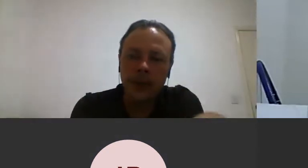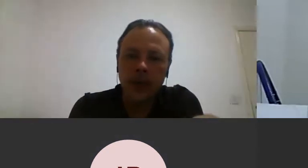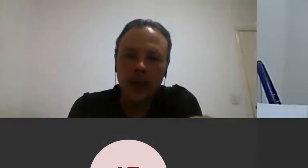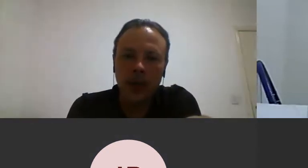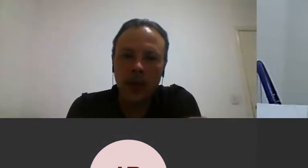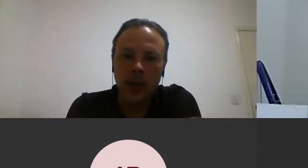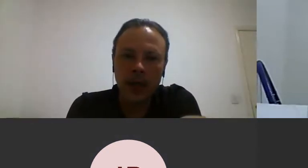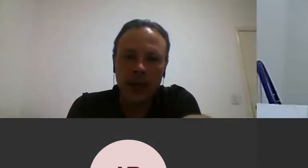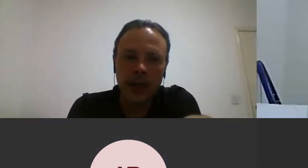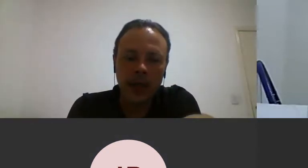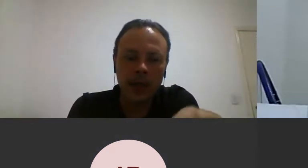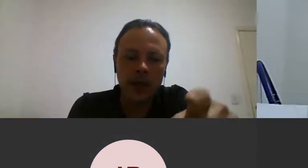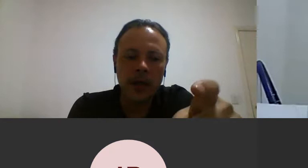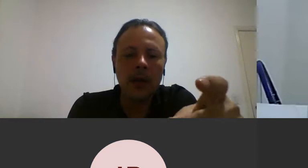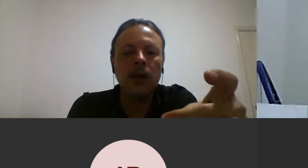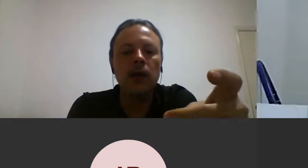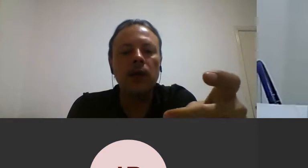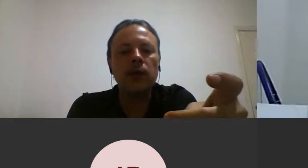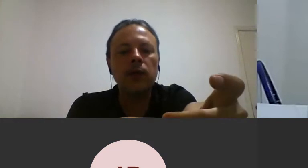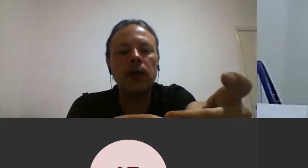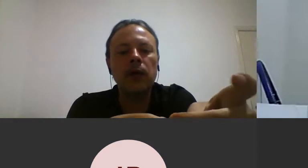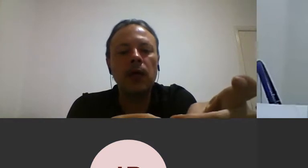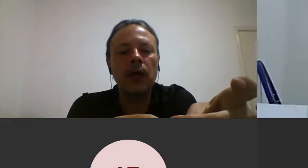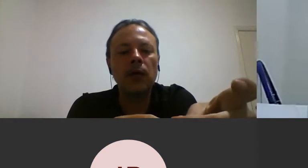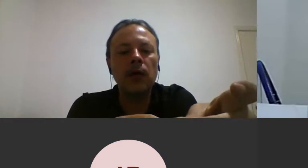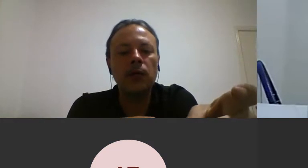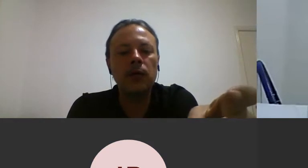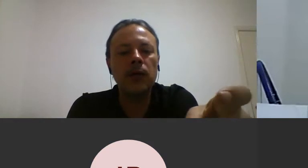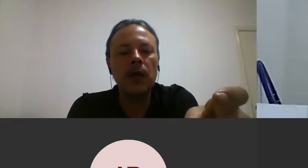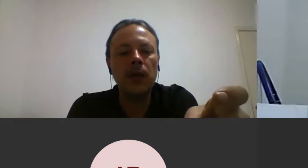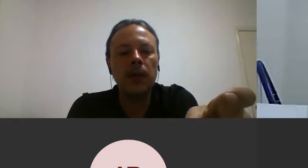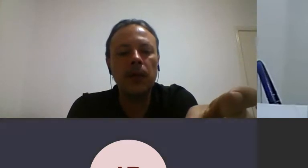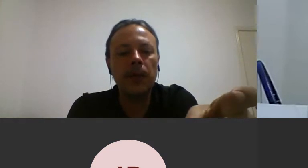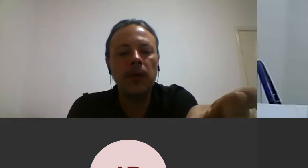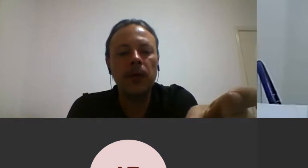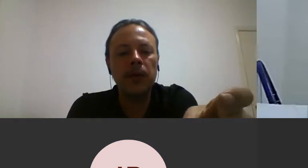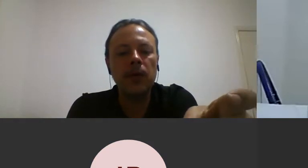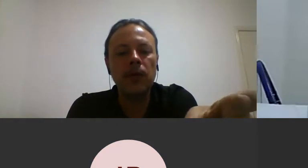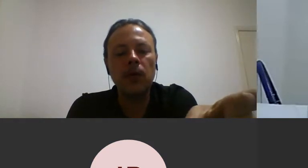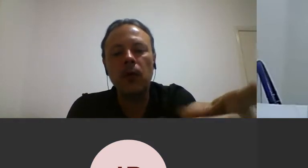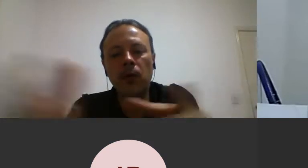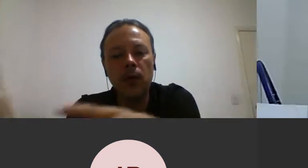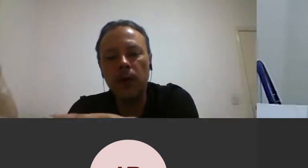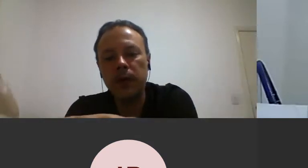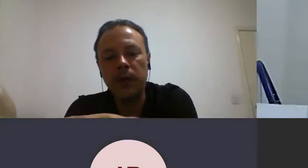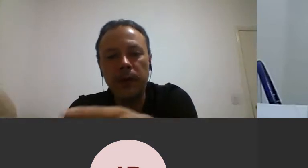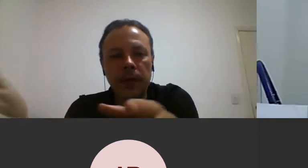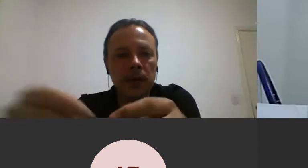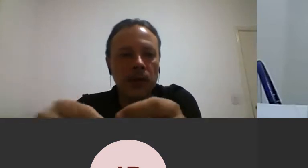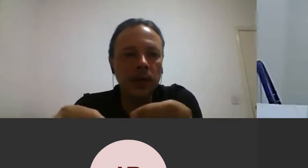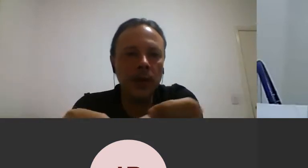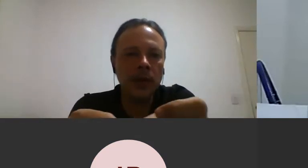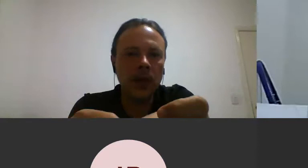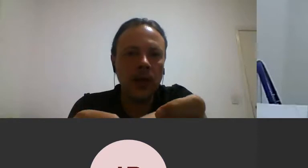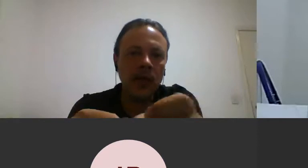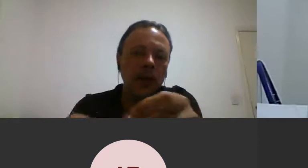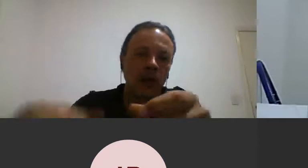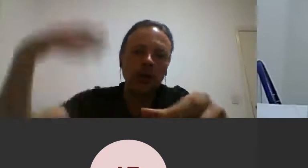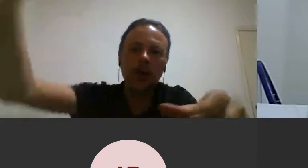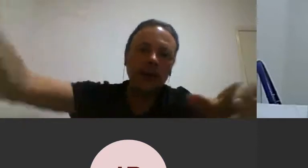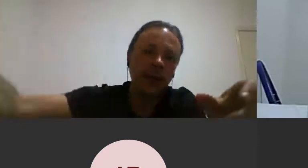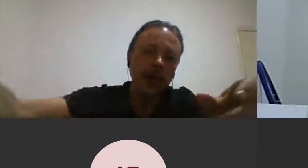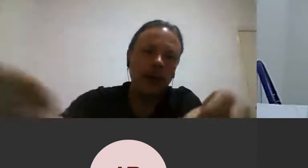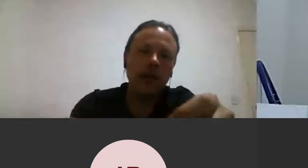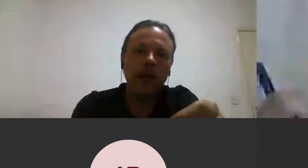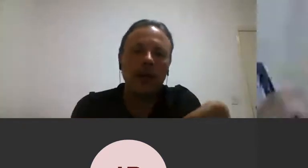dados aquelas telas que vocês criaram em algum sistema, alguma programação, com essa questão do banco de dados.